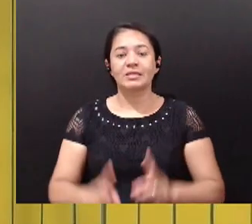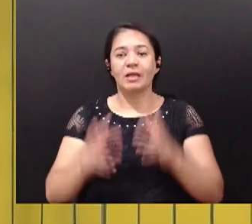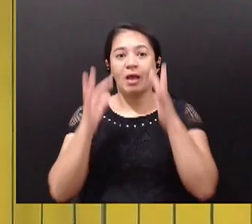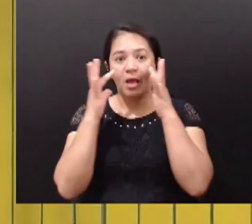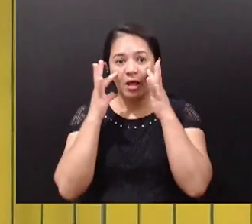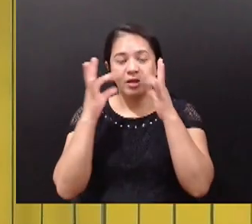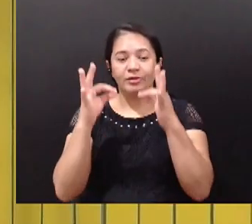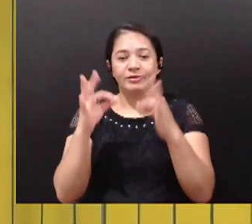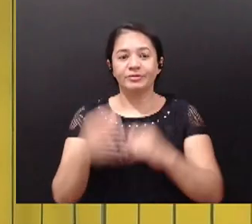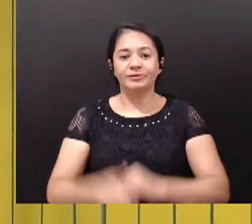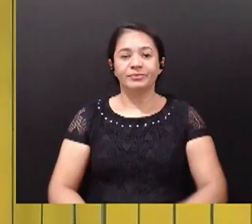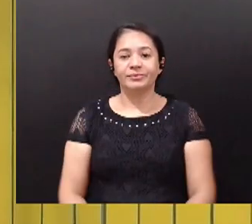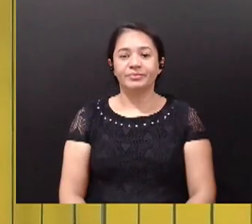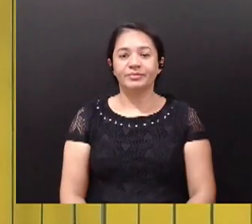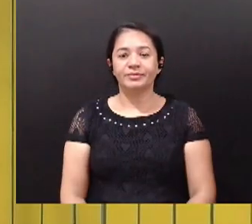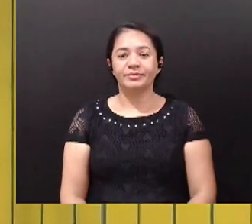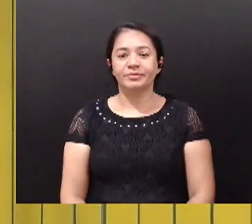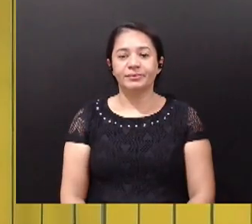direitos.